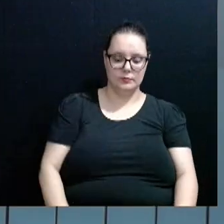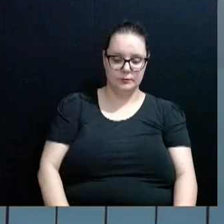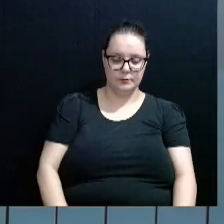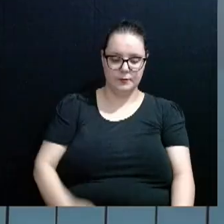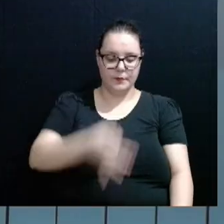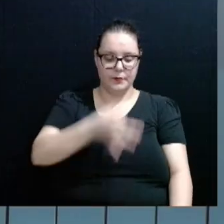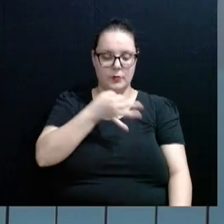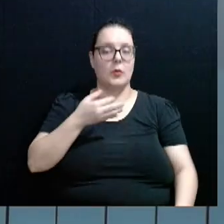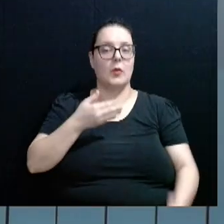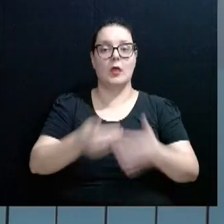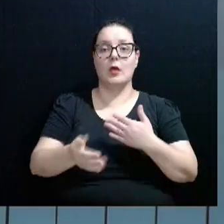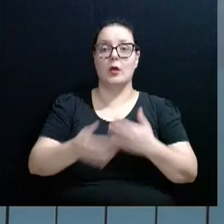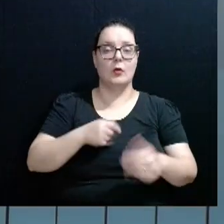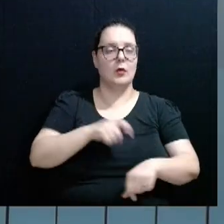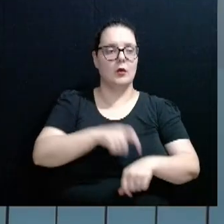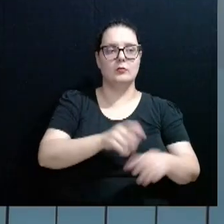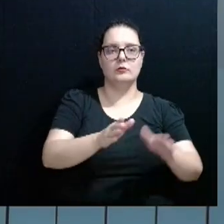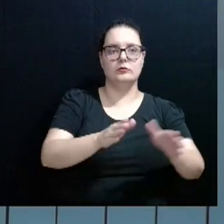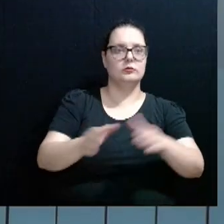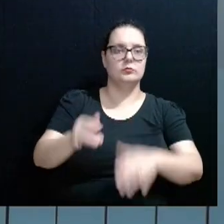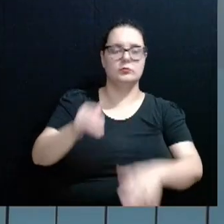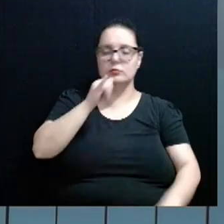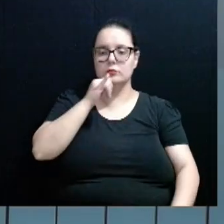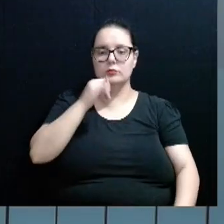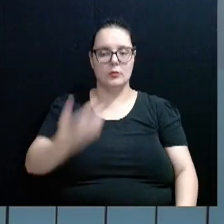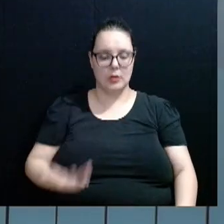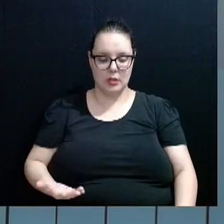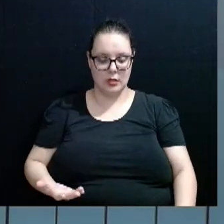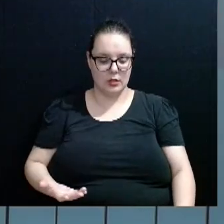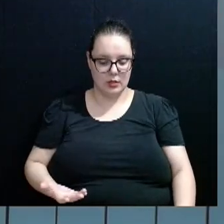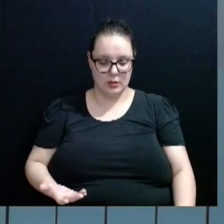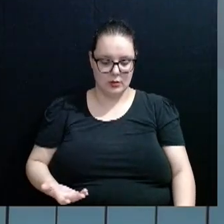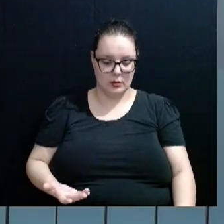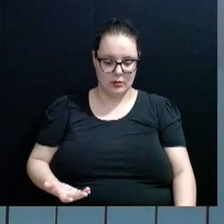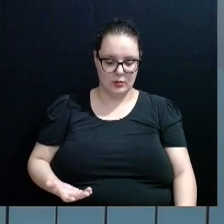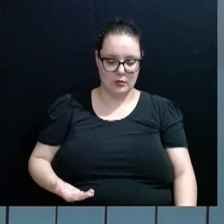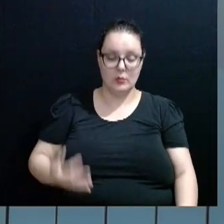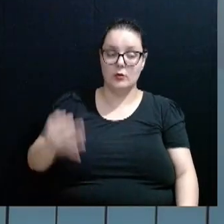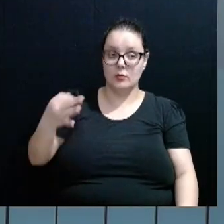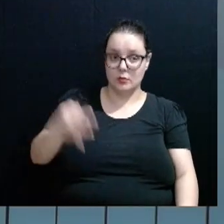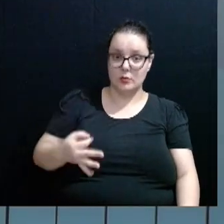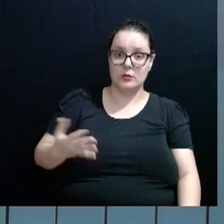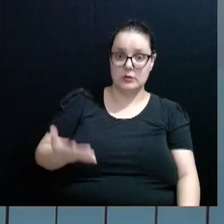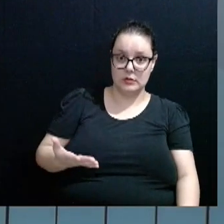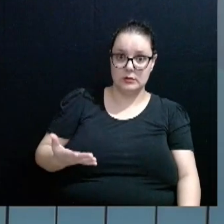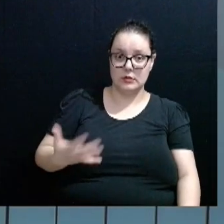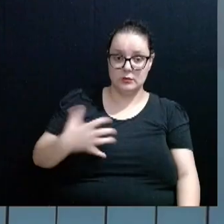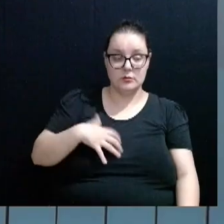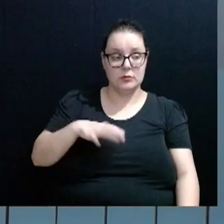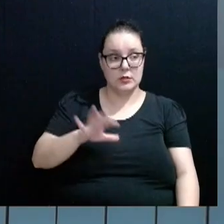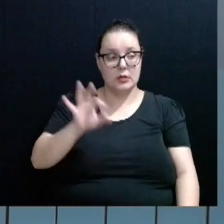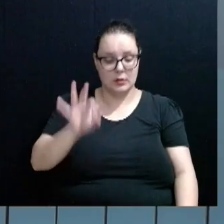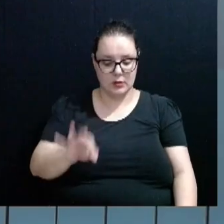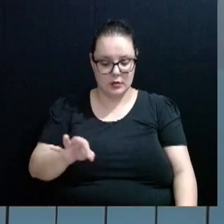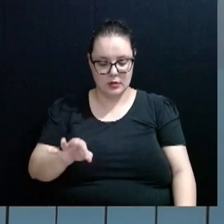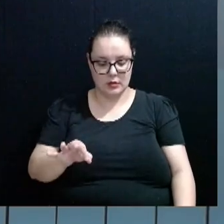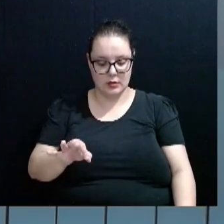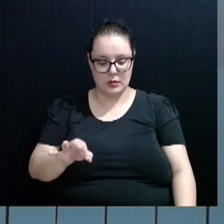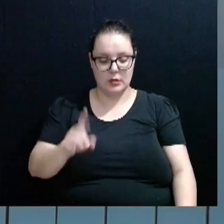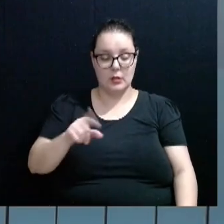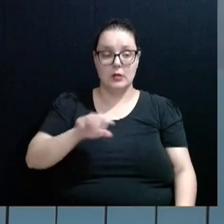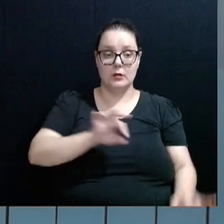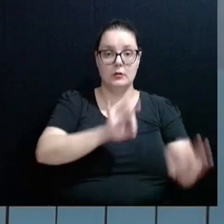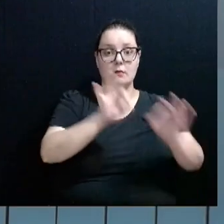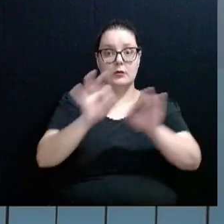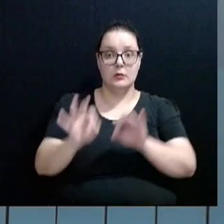das situações, né, Camila, o correto, né, nesse caso, é realmente ter esse acompanhamento antes